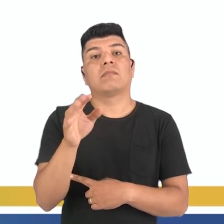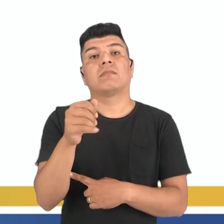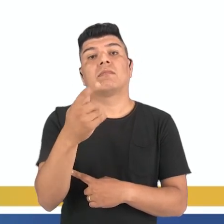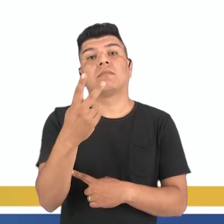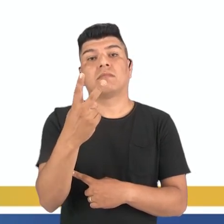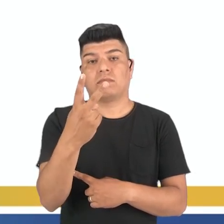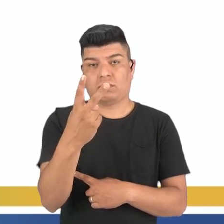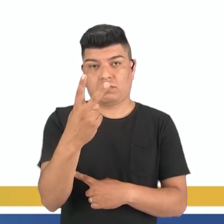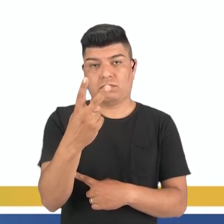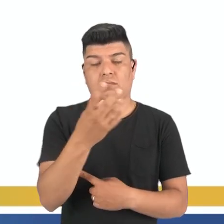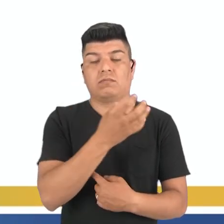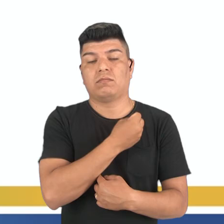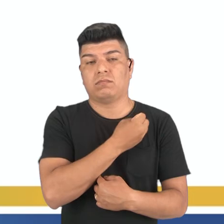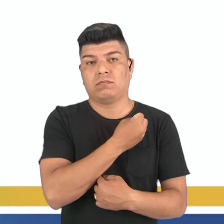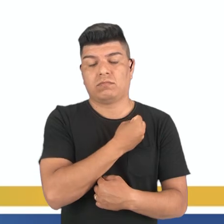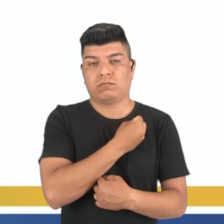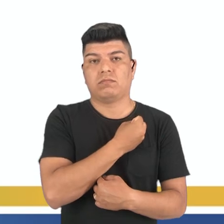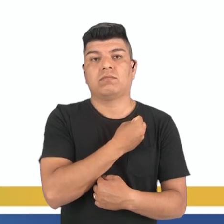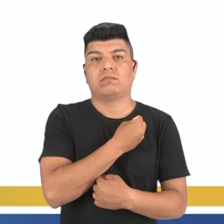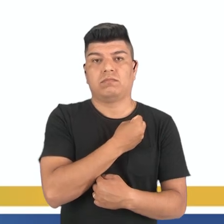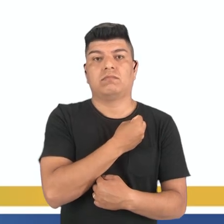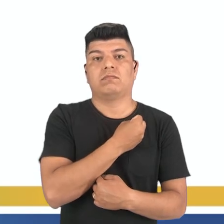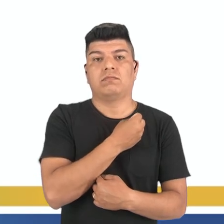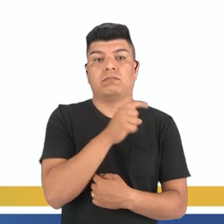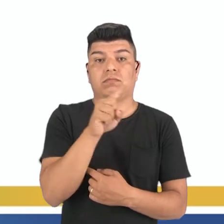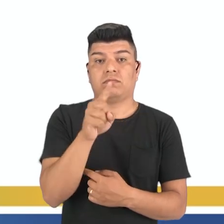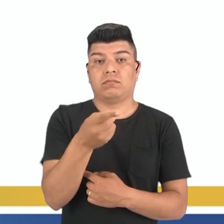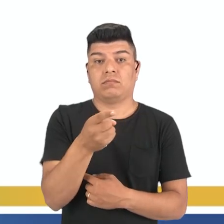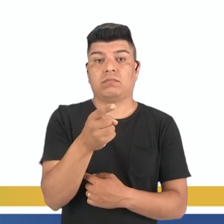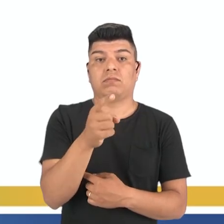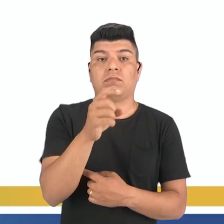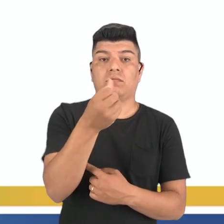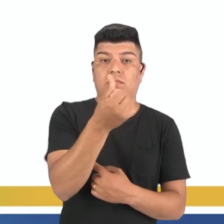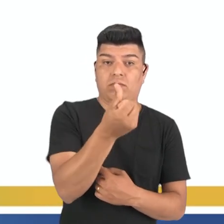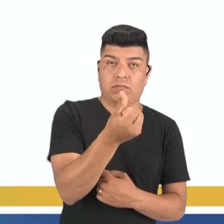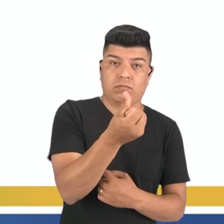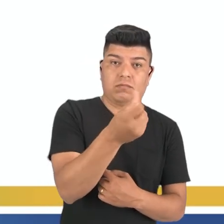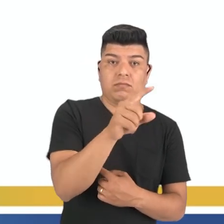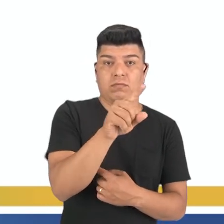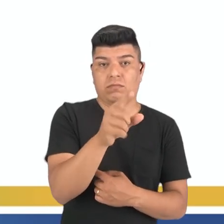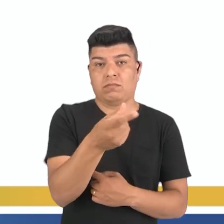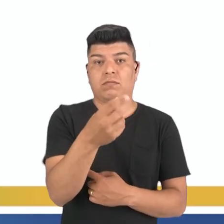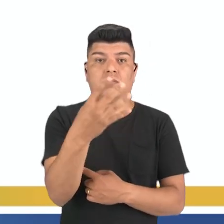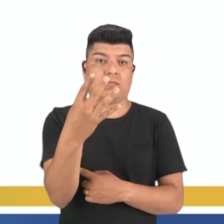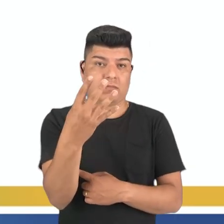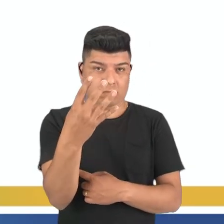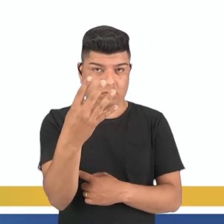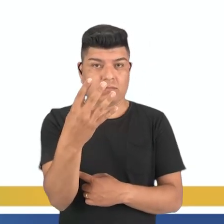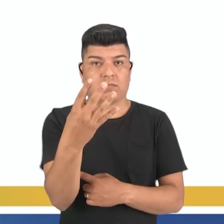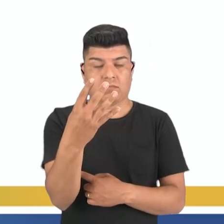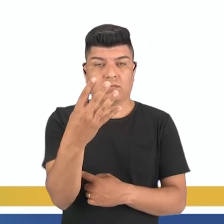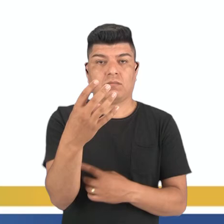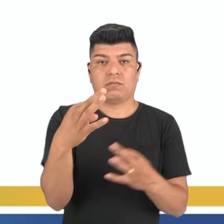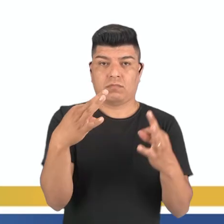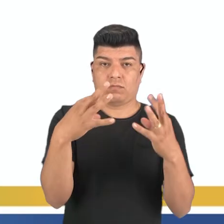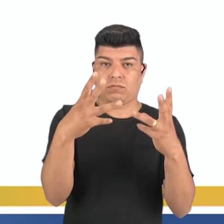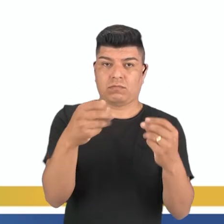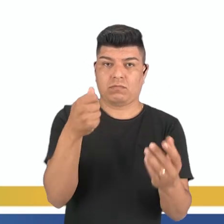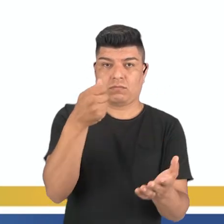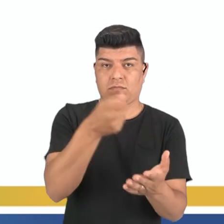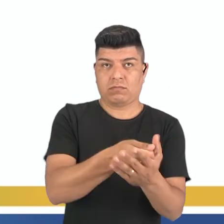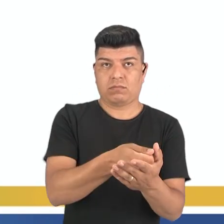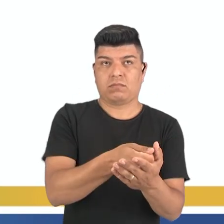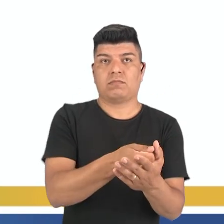duas casas decimais, certo? Então, a vírgula vai ficar entre o 6 e o 4. Então, o total que ele